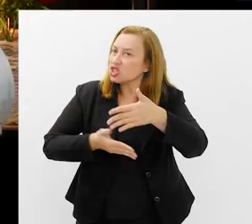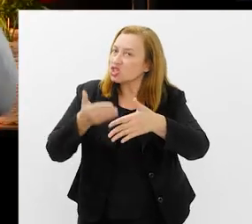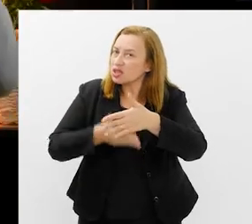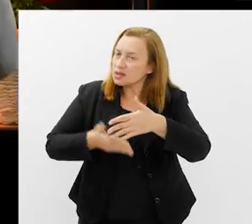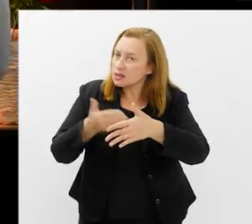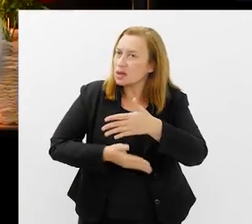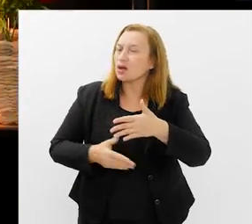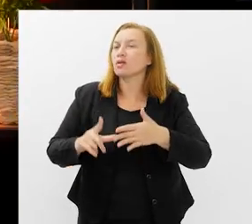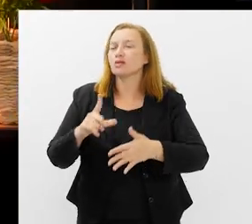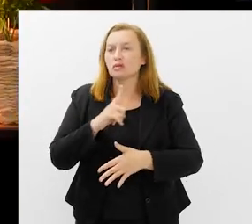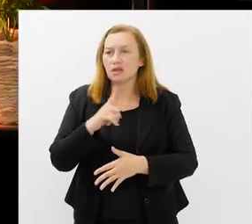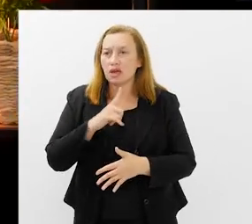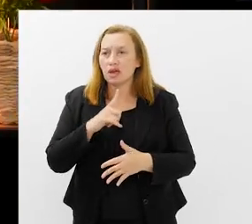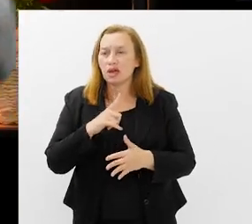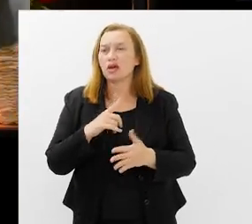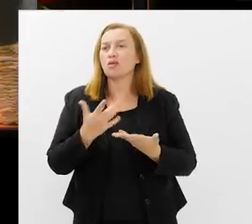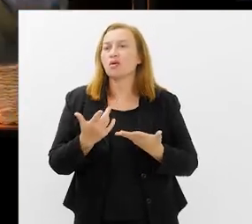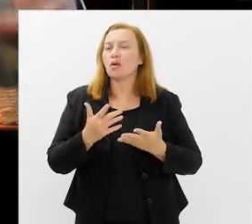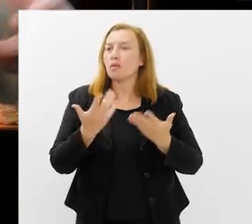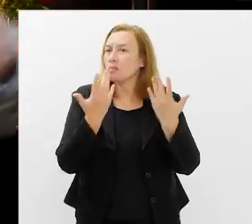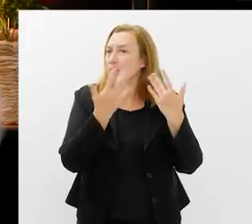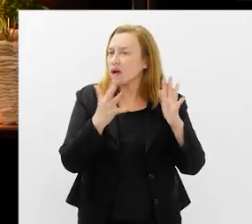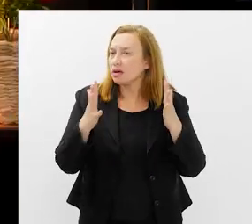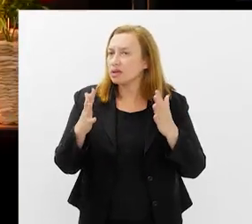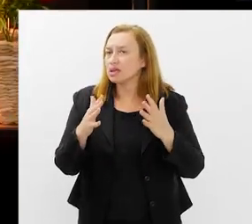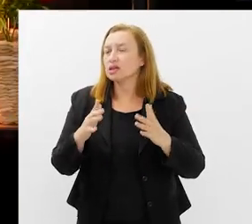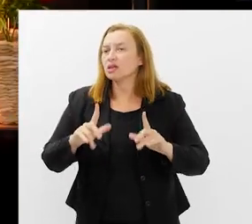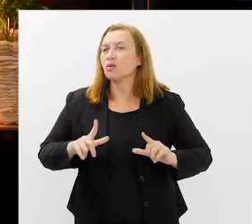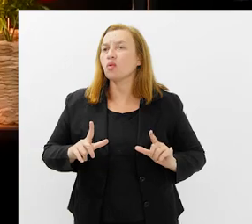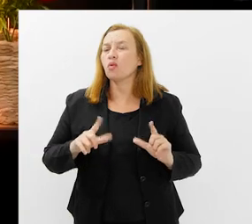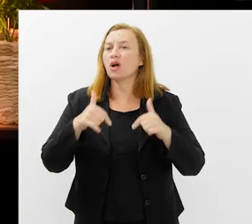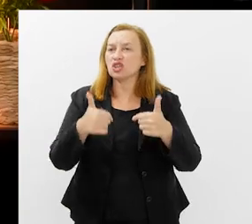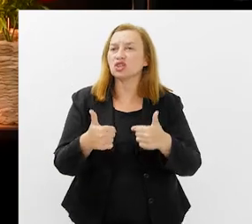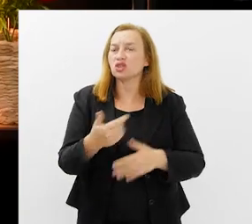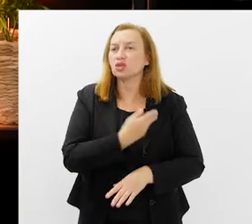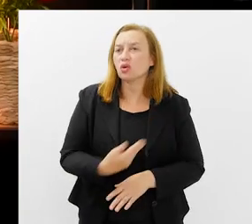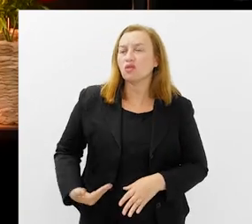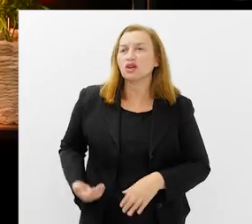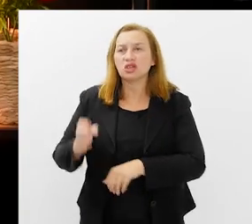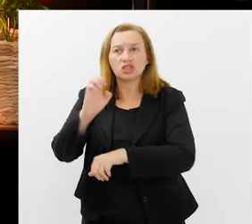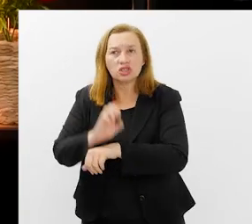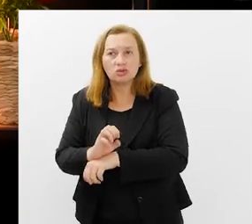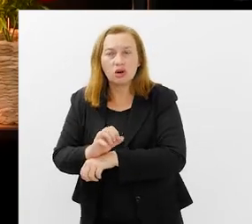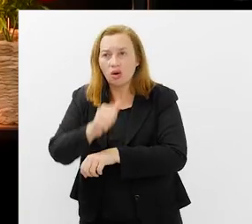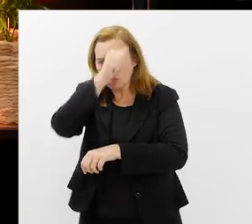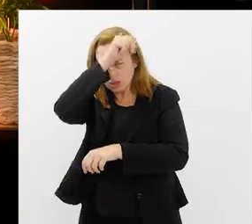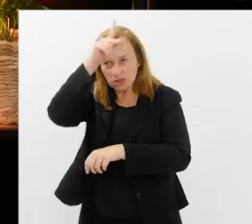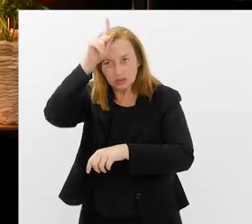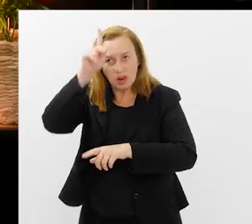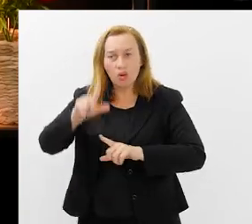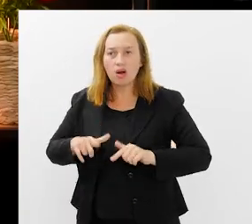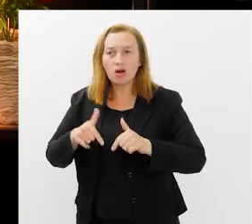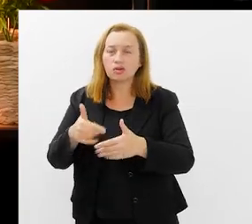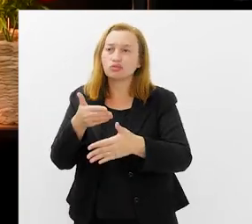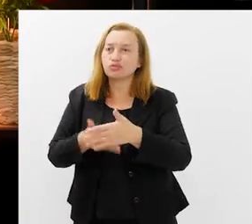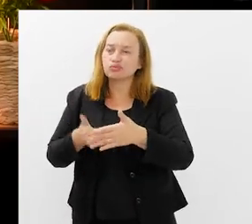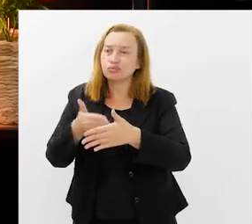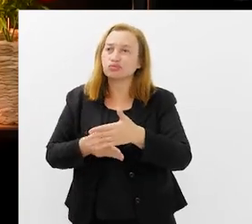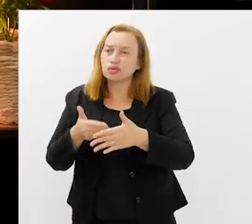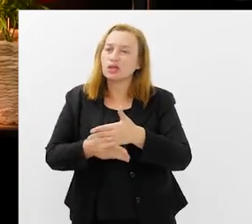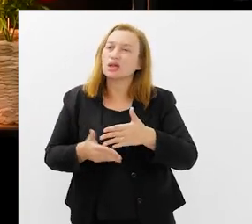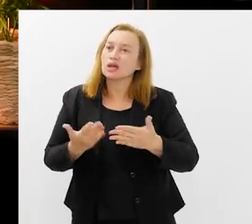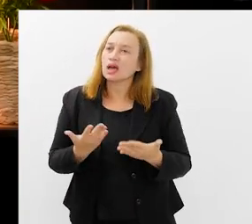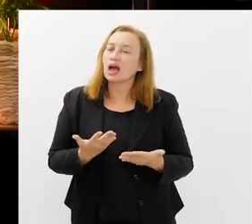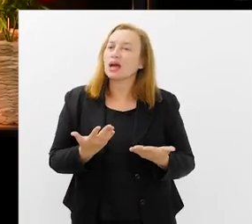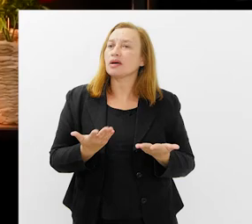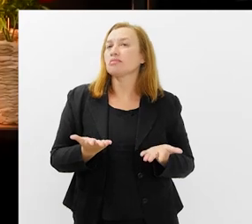medidas de restrição, prestigiando a atuação dos governos estaduais e municipais ao impor medidas